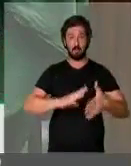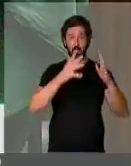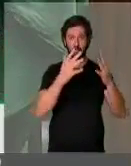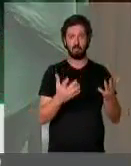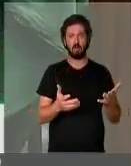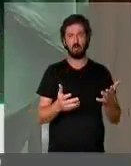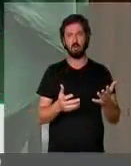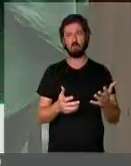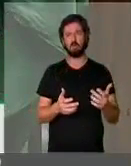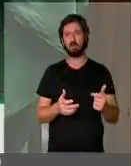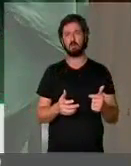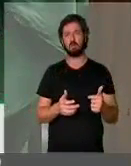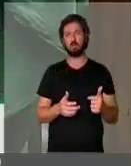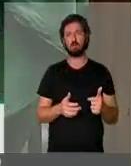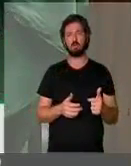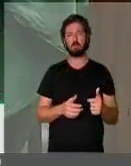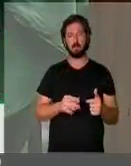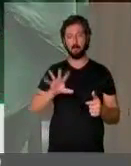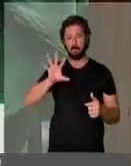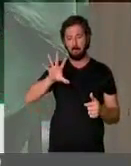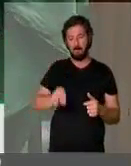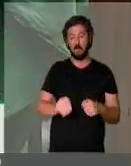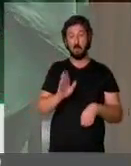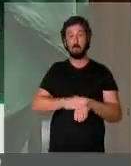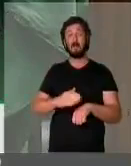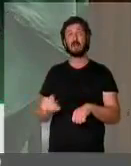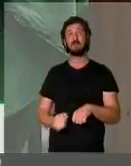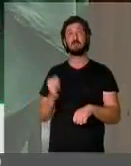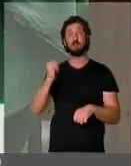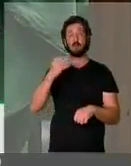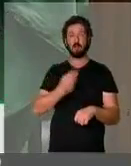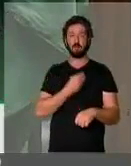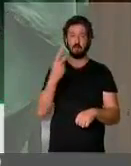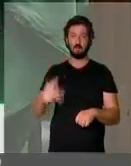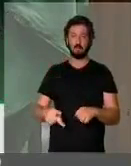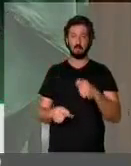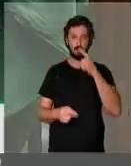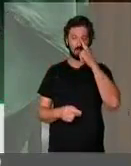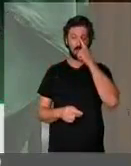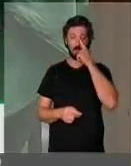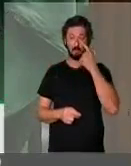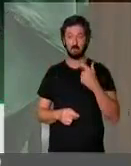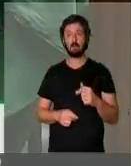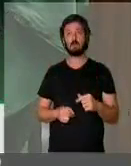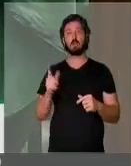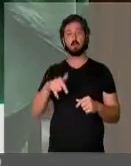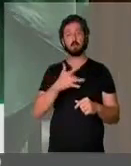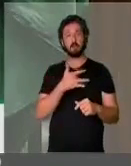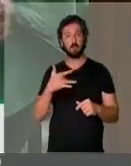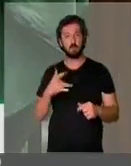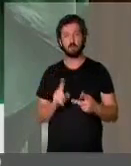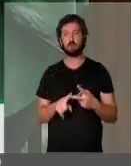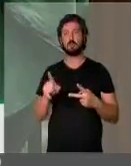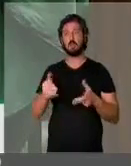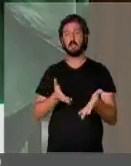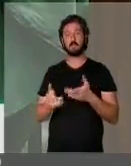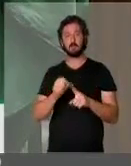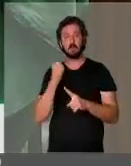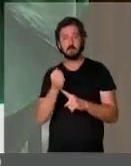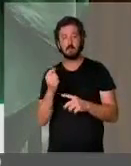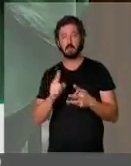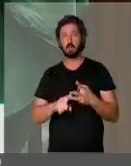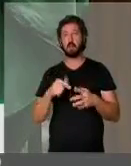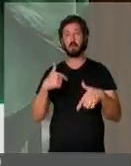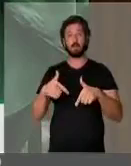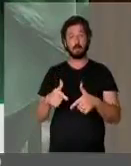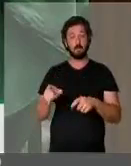povo sendo tocado naquilo que é mais essencial e básico da sua dignidade, por exemplo, na questão da saúde, da assistência social,